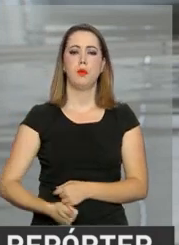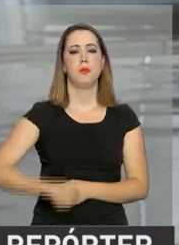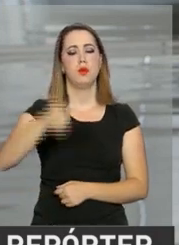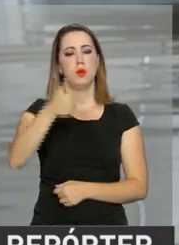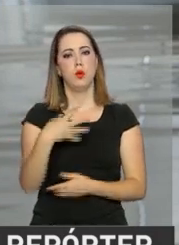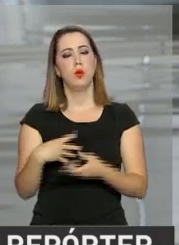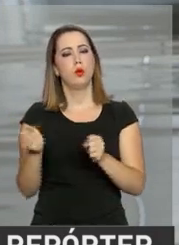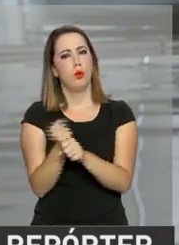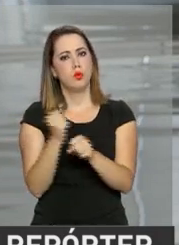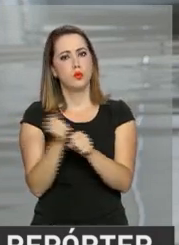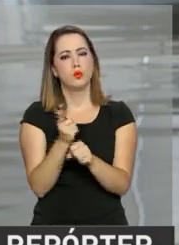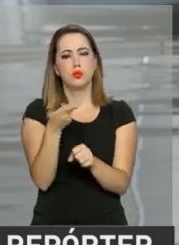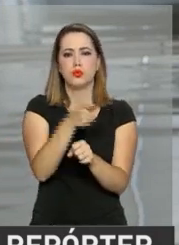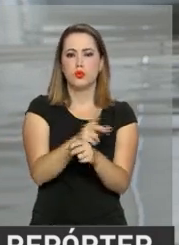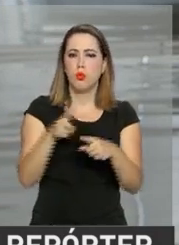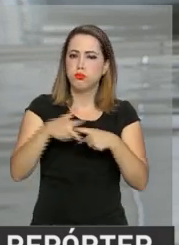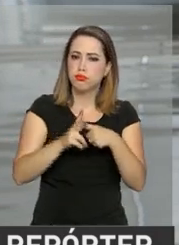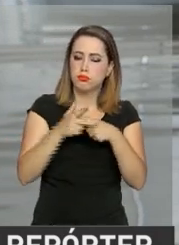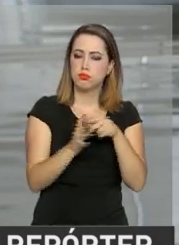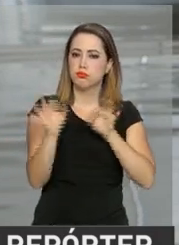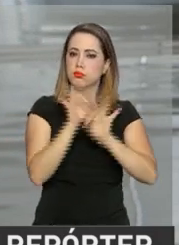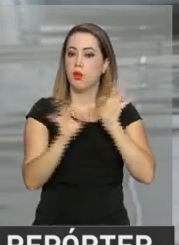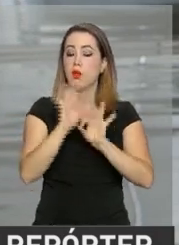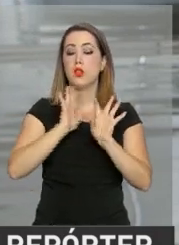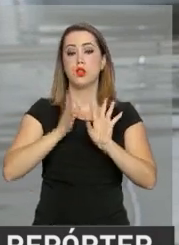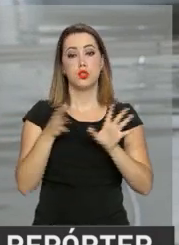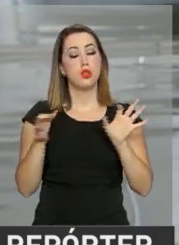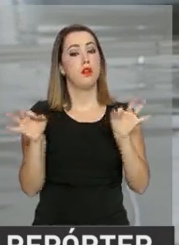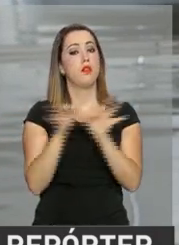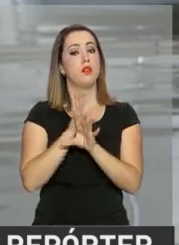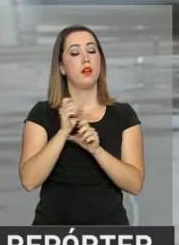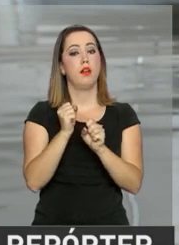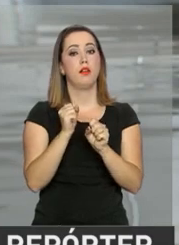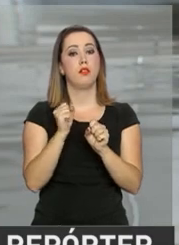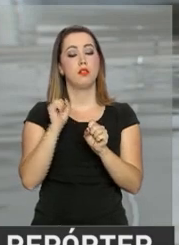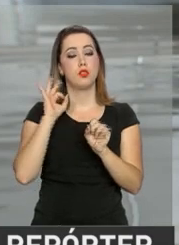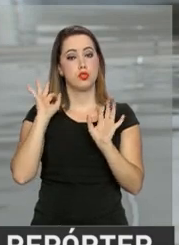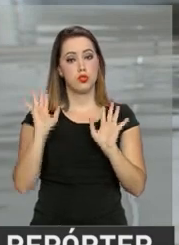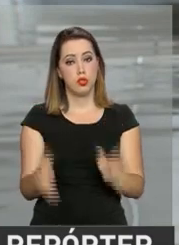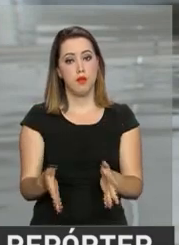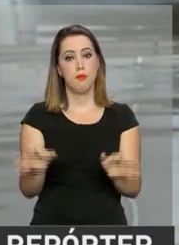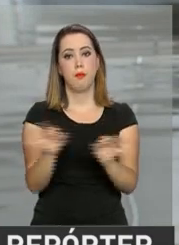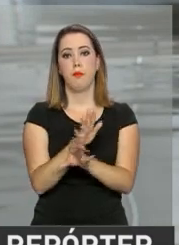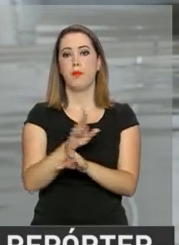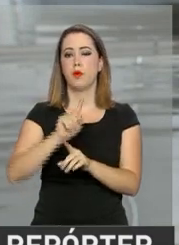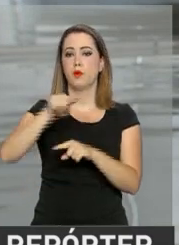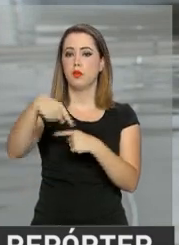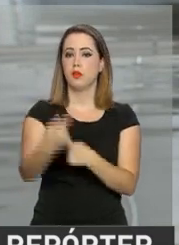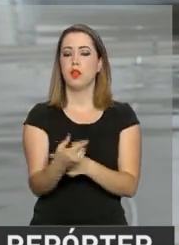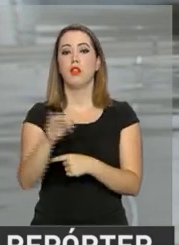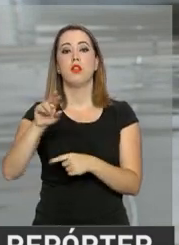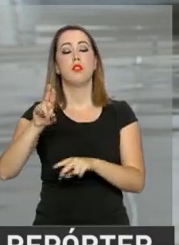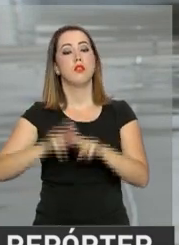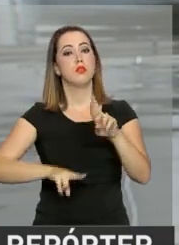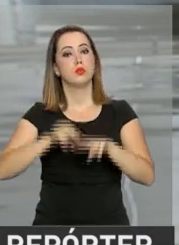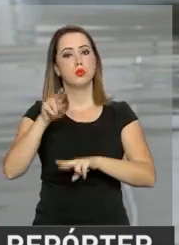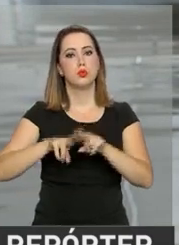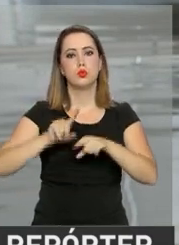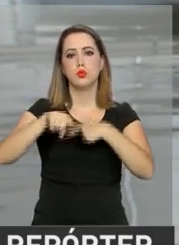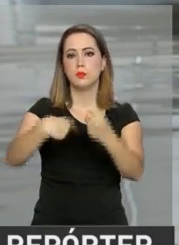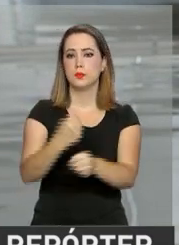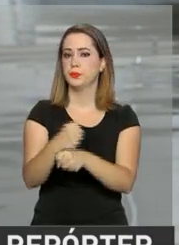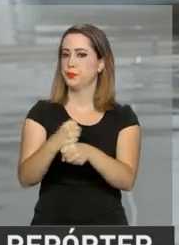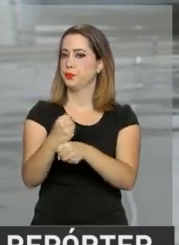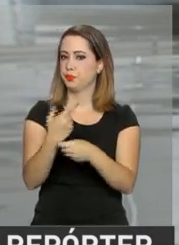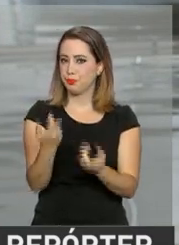moderniza da barragem que a primeira etapa dela Fique pronta até o meio do ano que vem o aud atende 12 municípios e